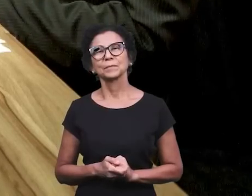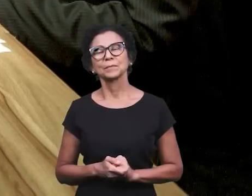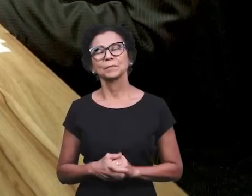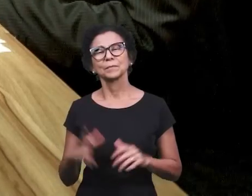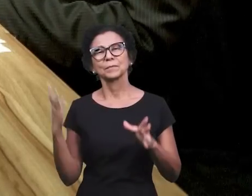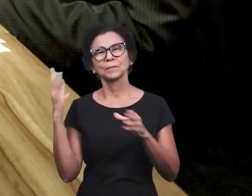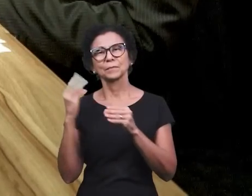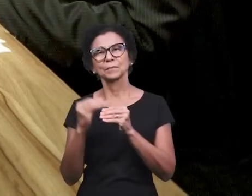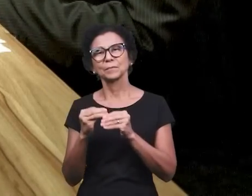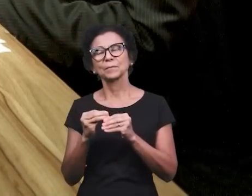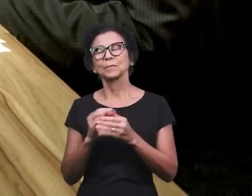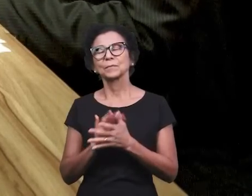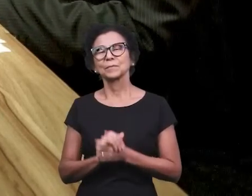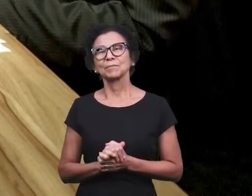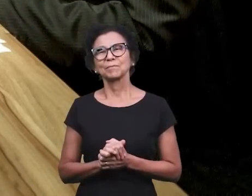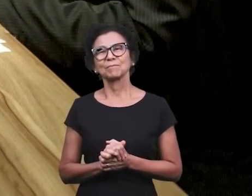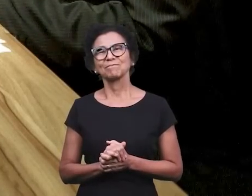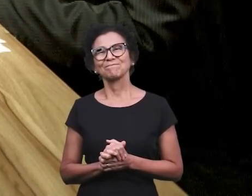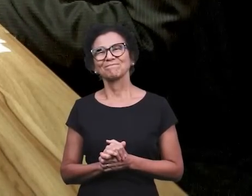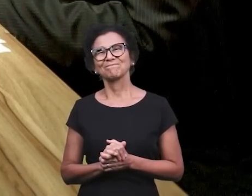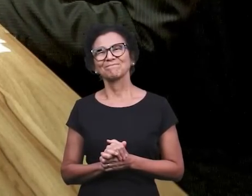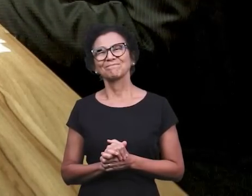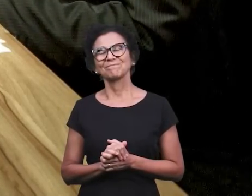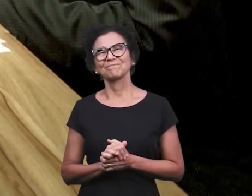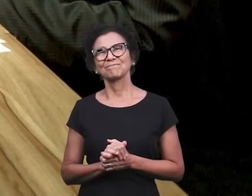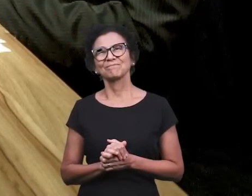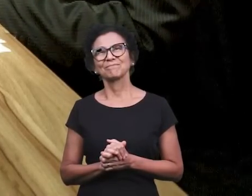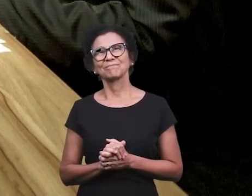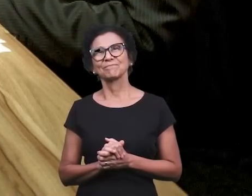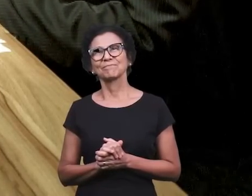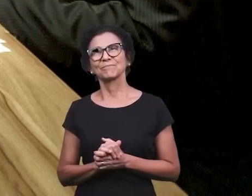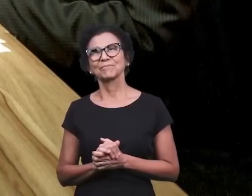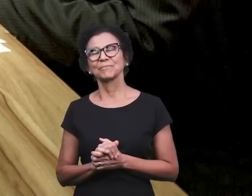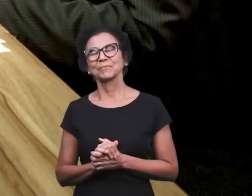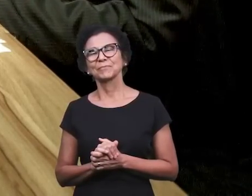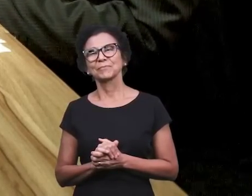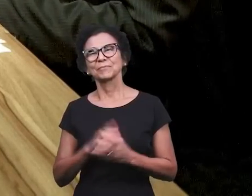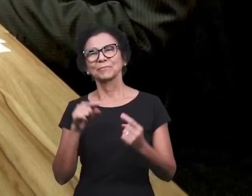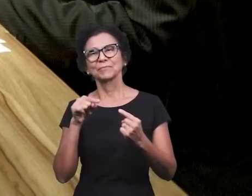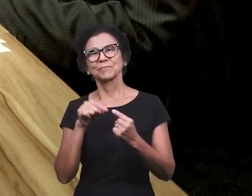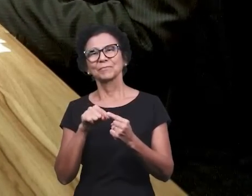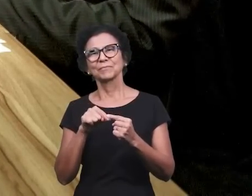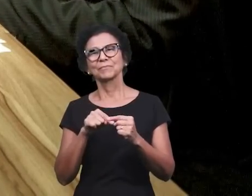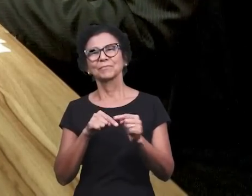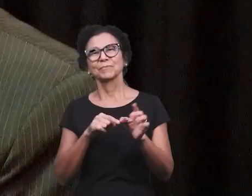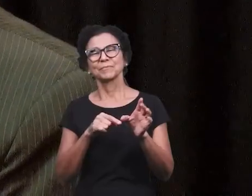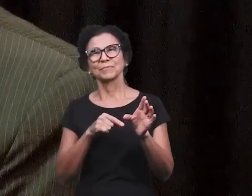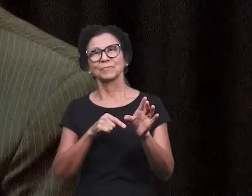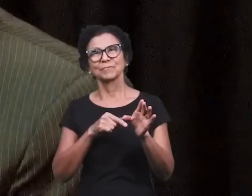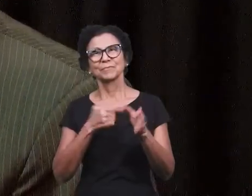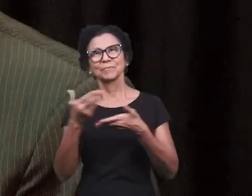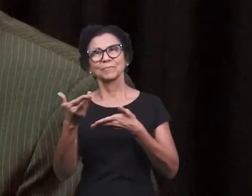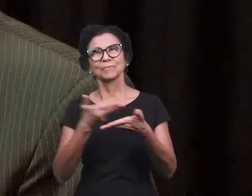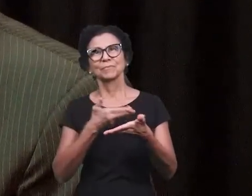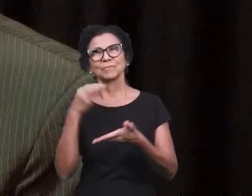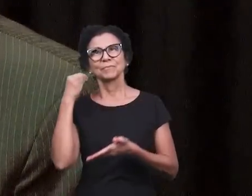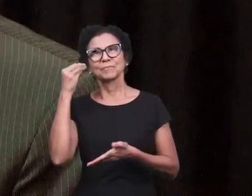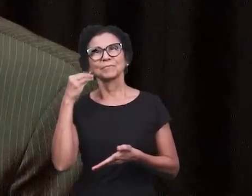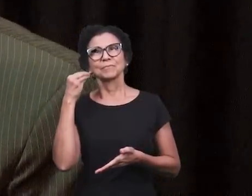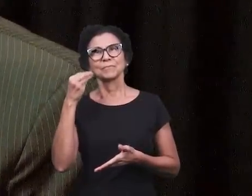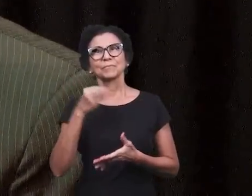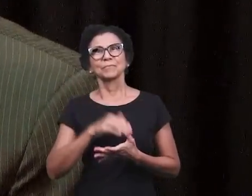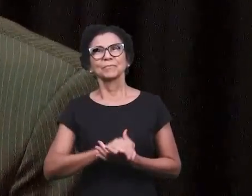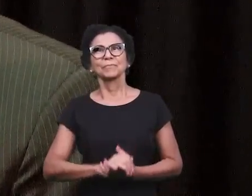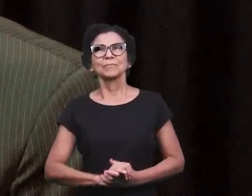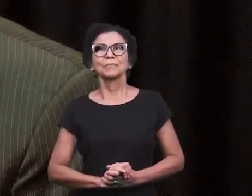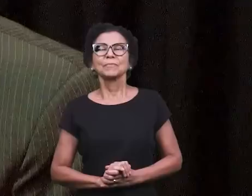pouquinho da sua trajetória. E o objetivo de você compartilhar esse relato aqui com os irmãos também. Ótimo. Então,